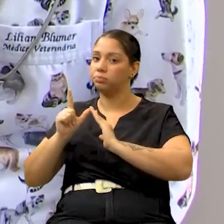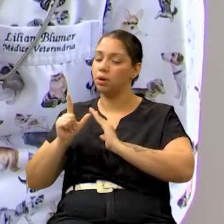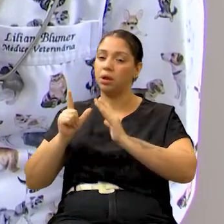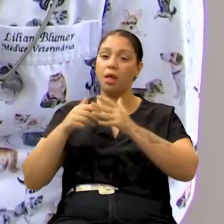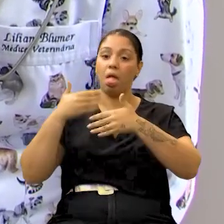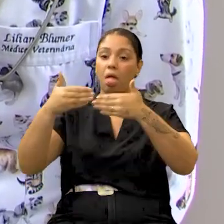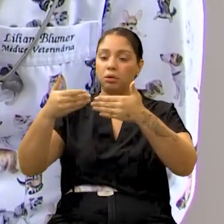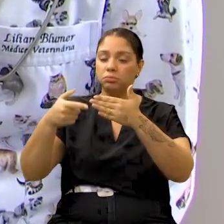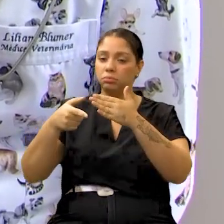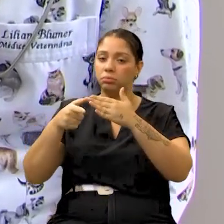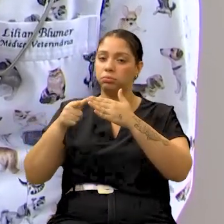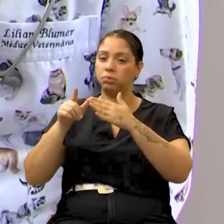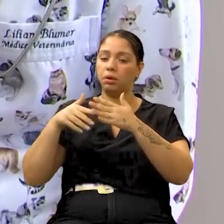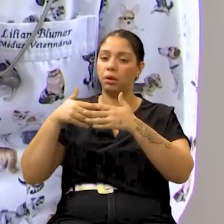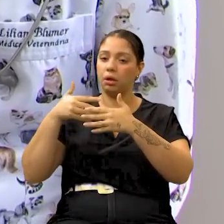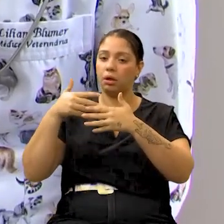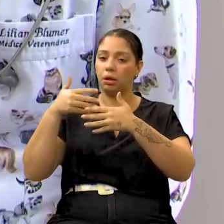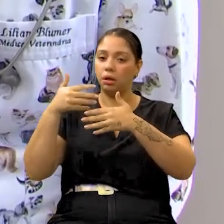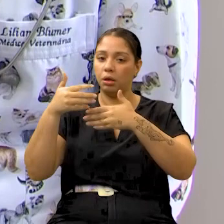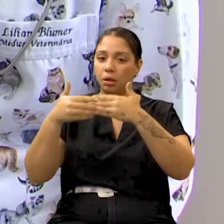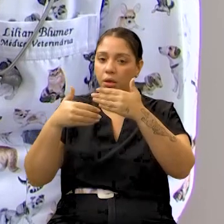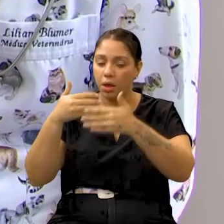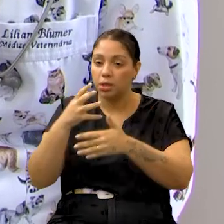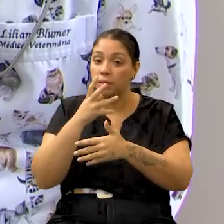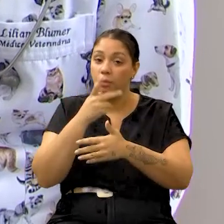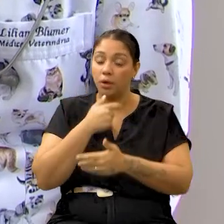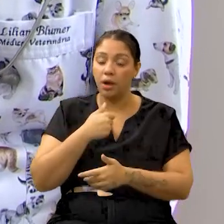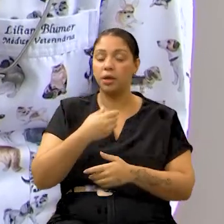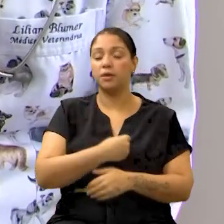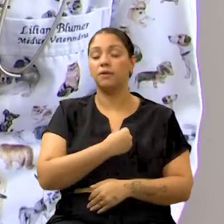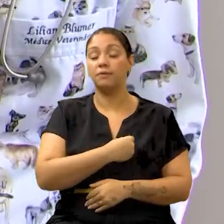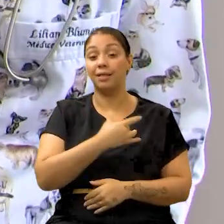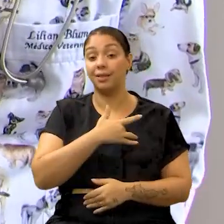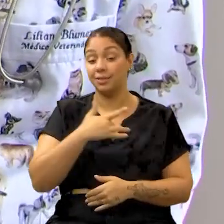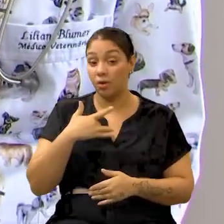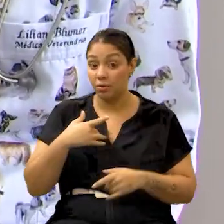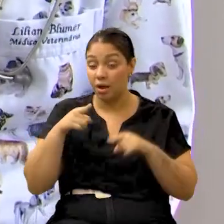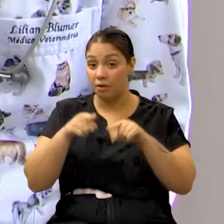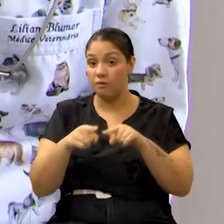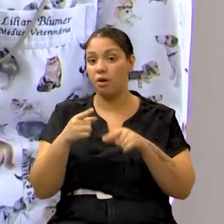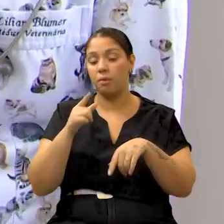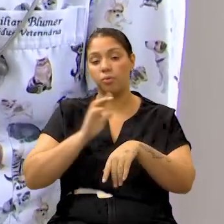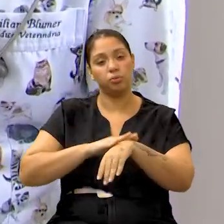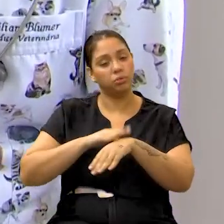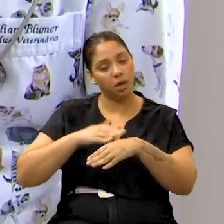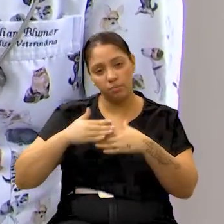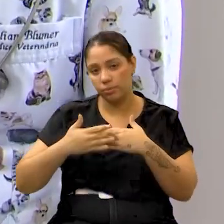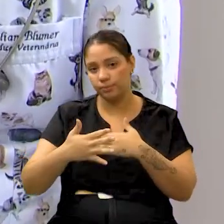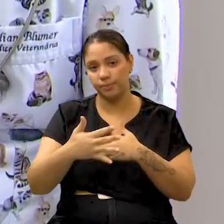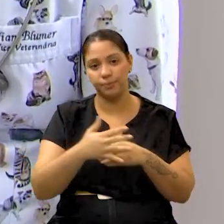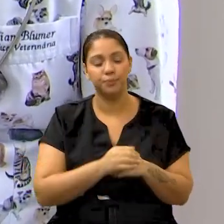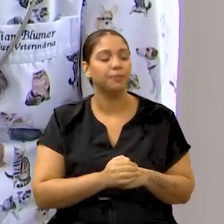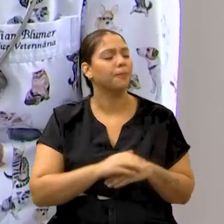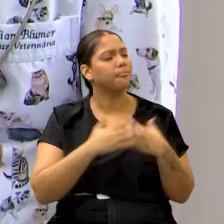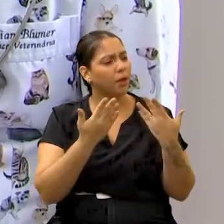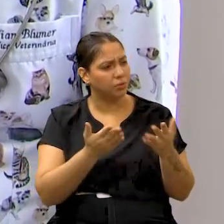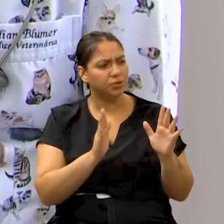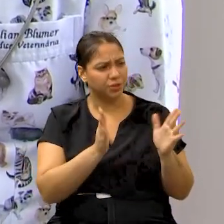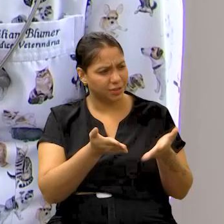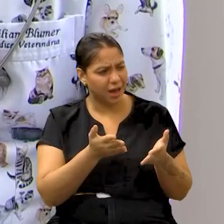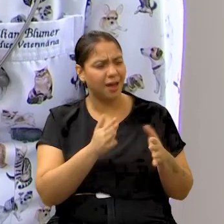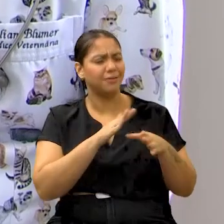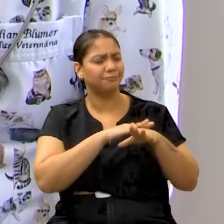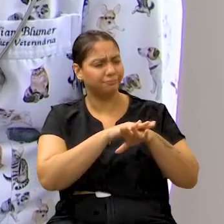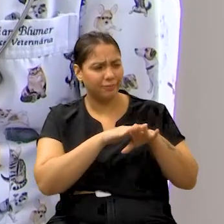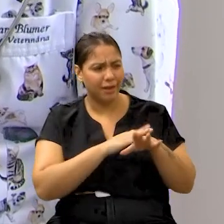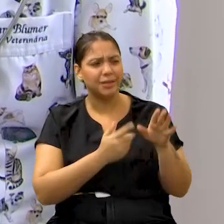de progressão da doença e fazer com que ele viva de forma saudável por muito mais tempo. Lília, a gente já